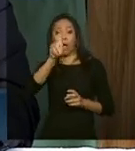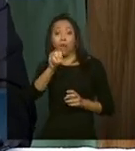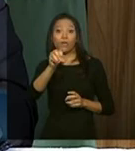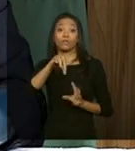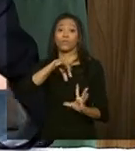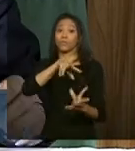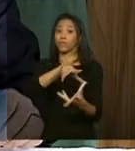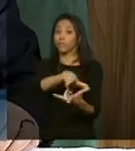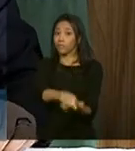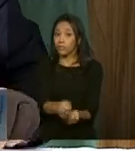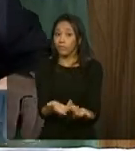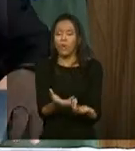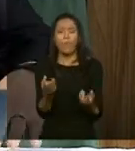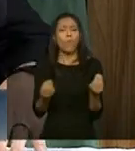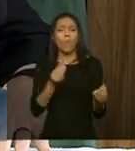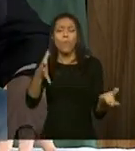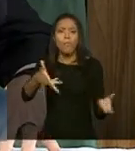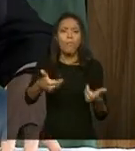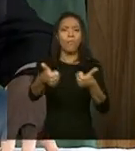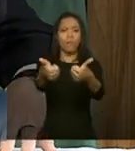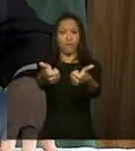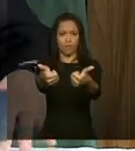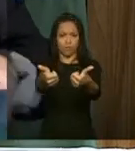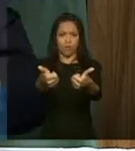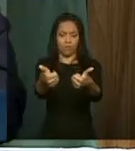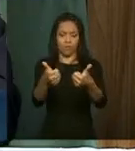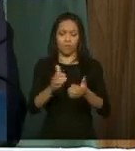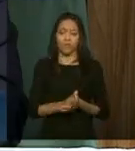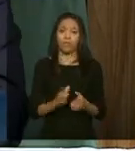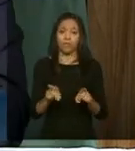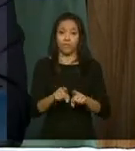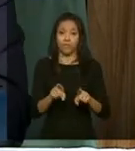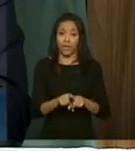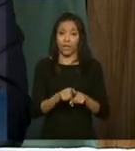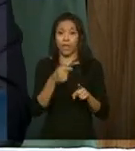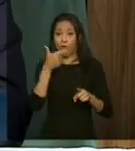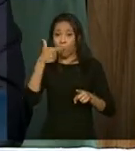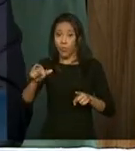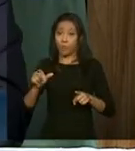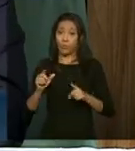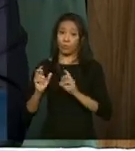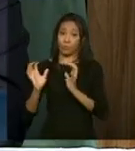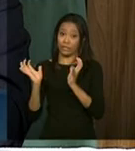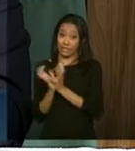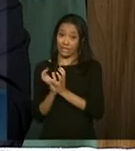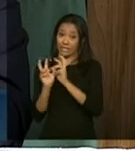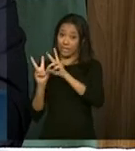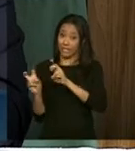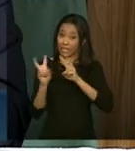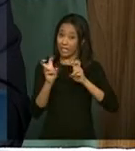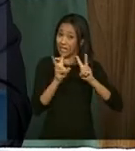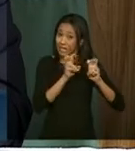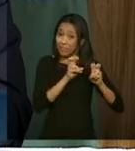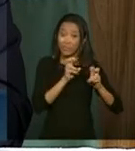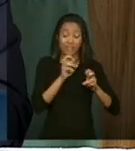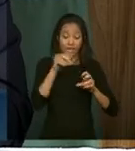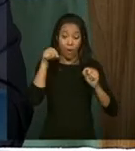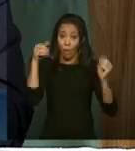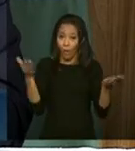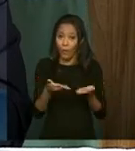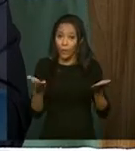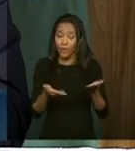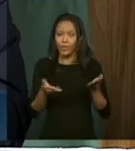gente melhora o desempenho da Camex e da PEX, que é outra reivindicação da CNI? Então, essa agenda, eu acho que está muito